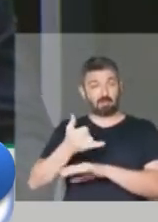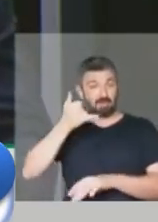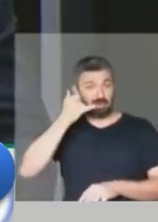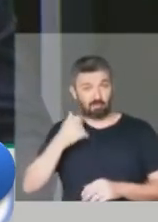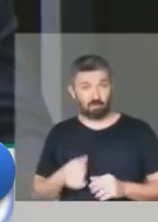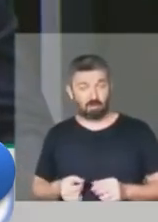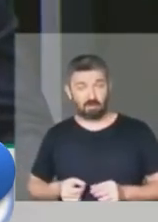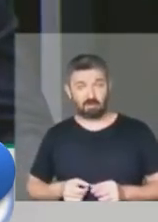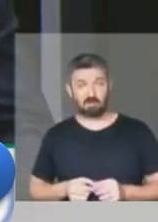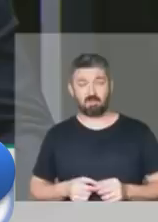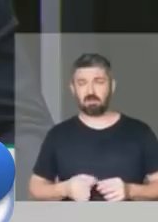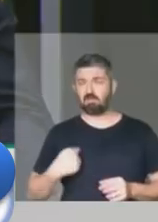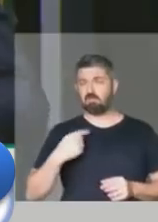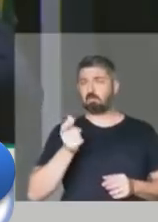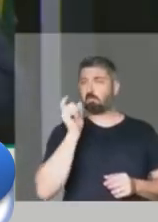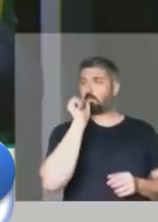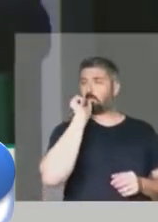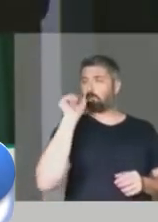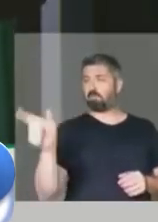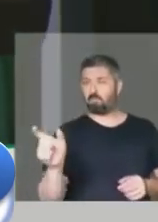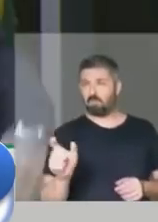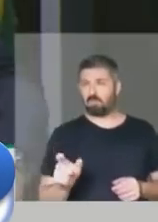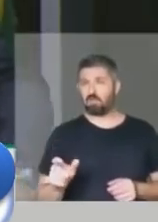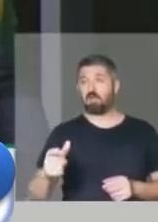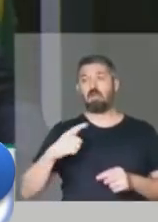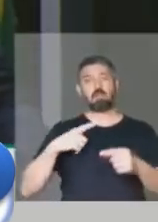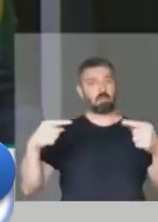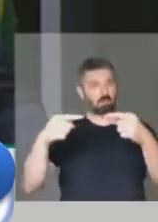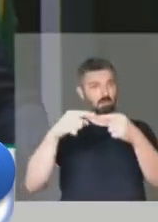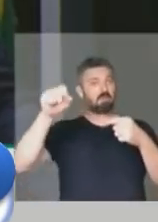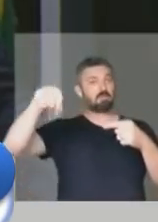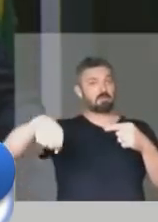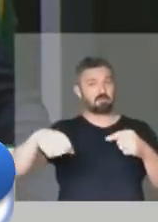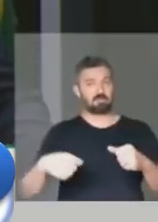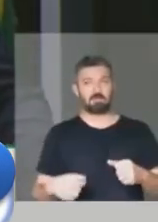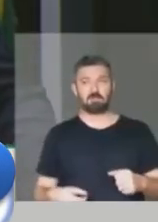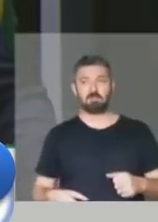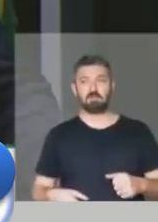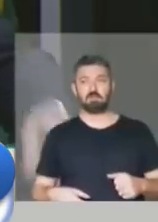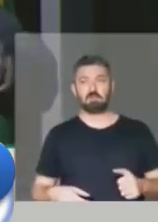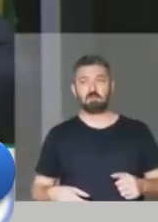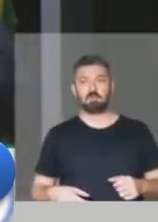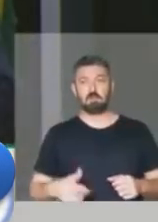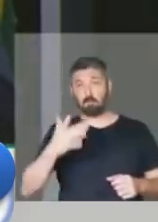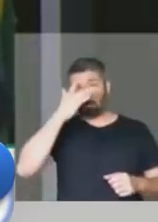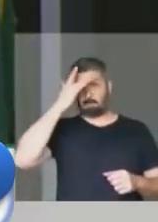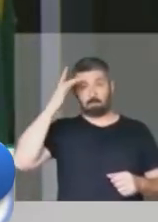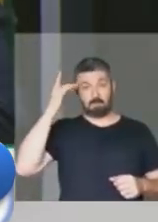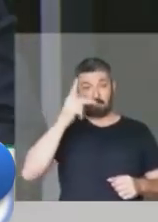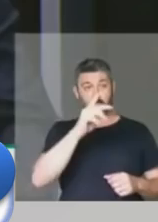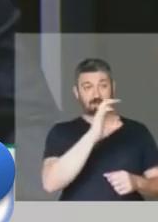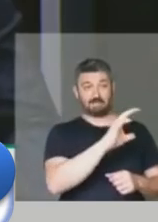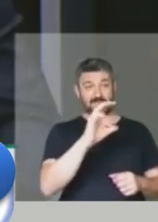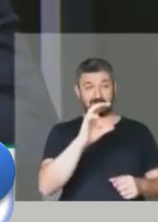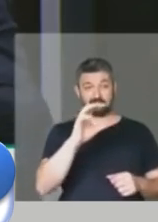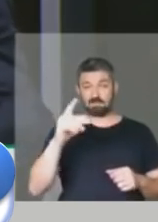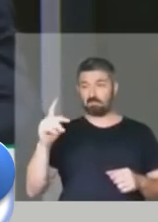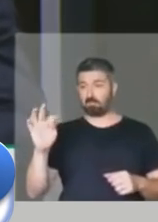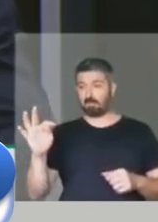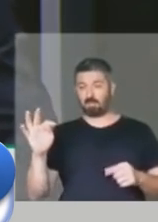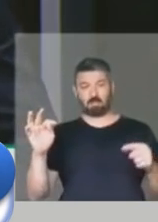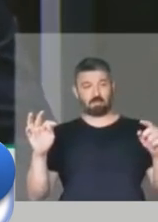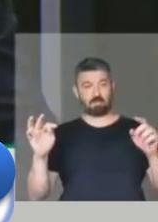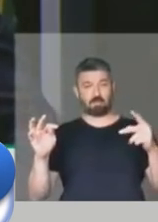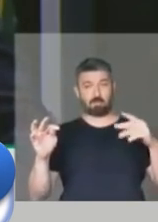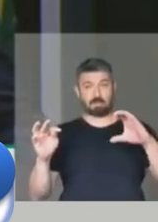telefônicas, que dão cabo de que há uma ligação entre membros do PCC e o PT, em que um membro